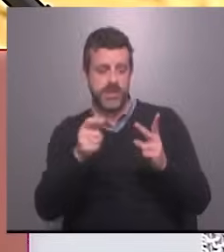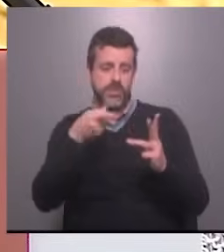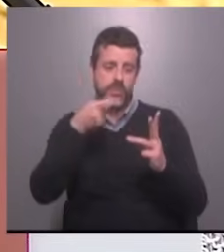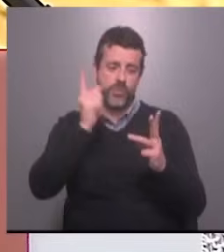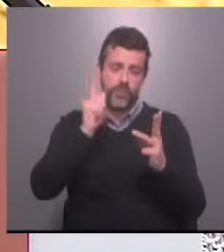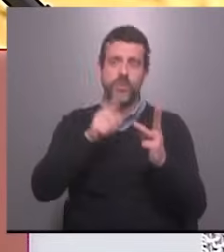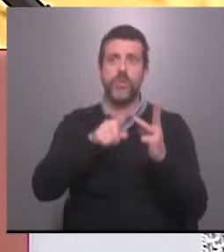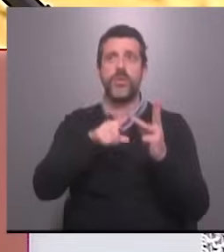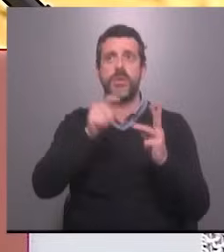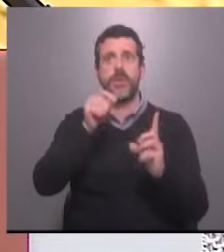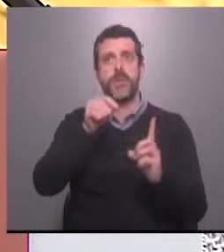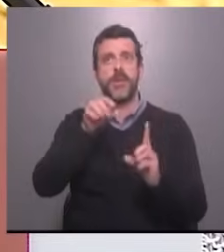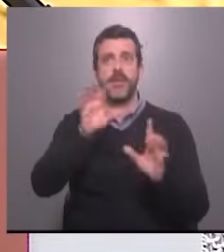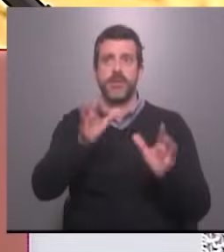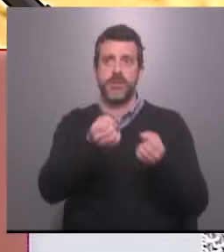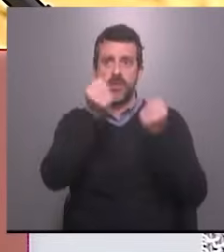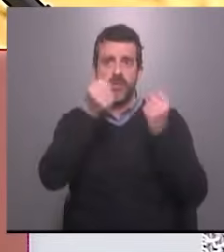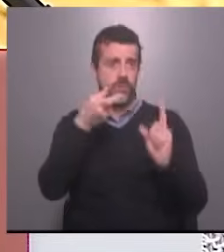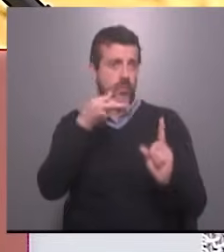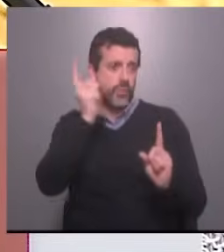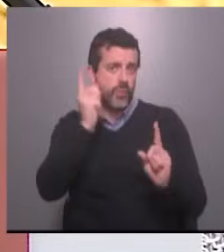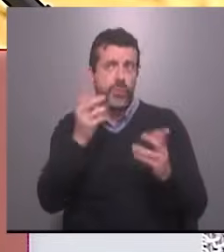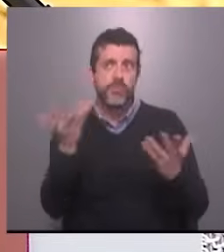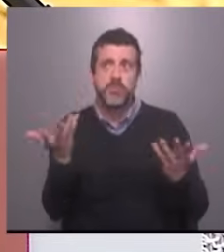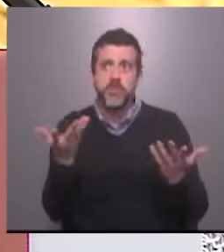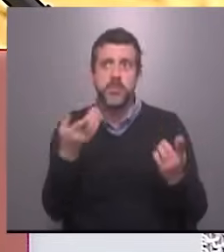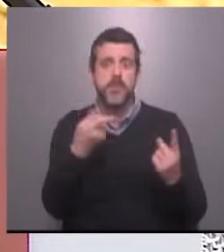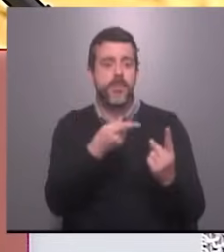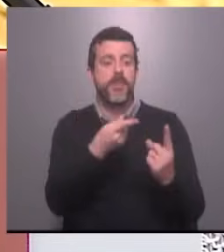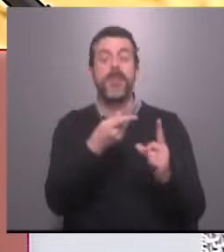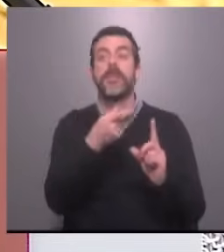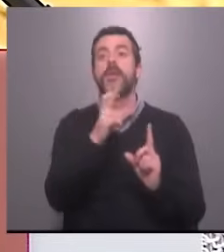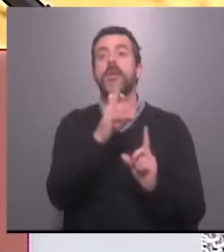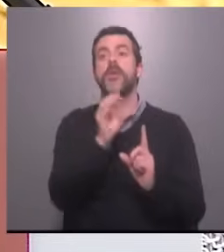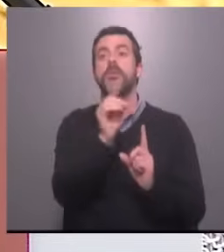Messias, nem Elias, nem o profeta?